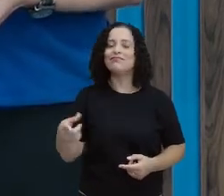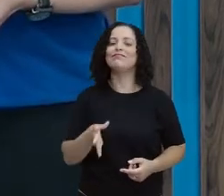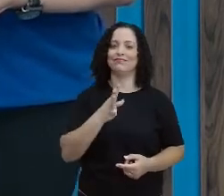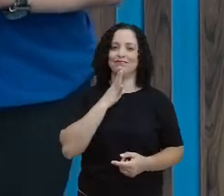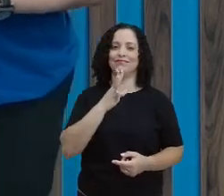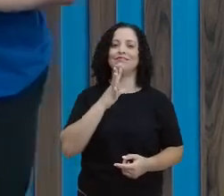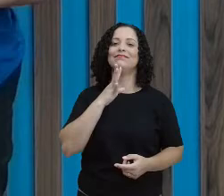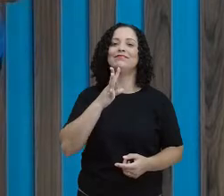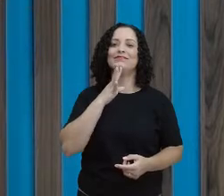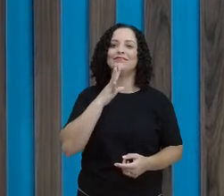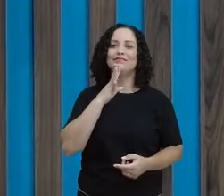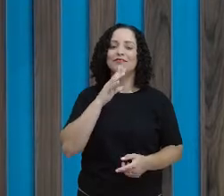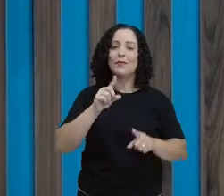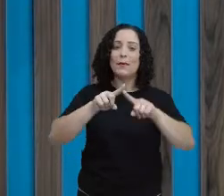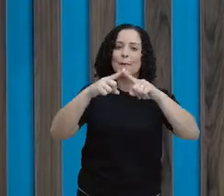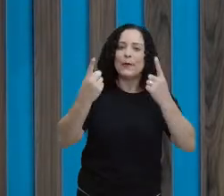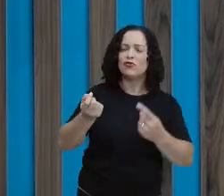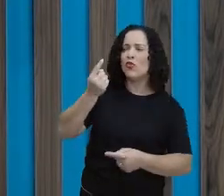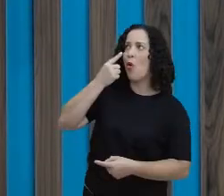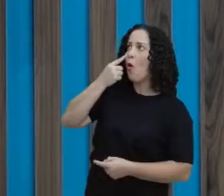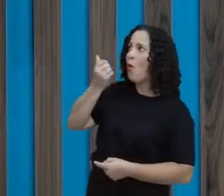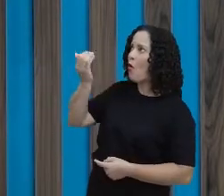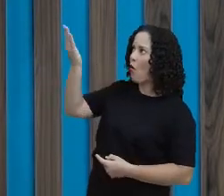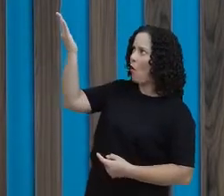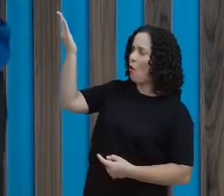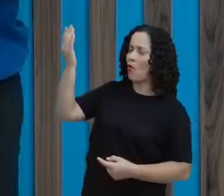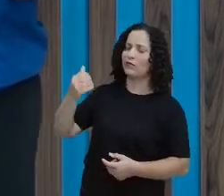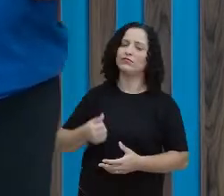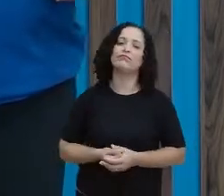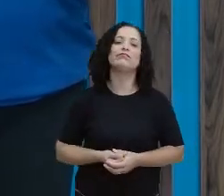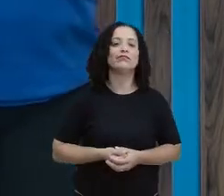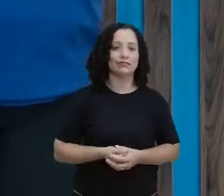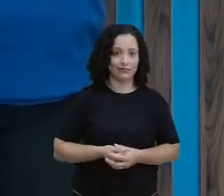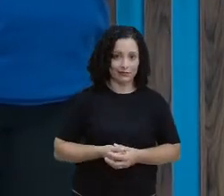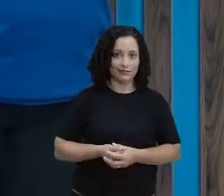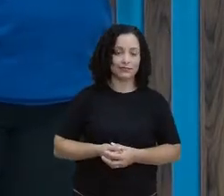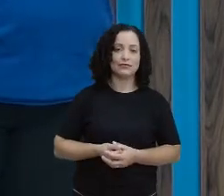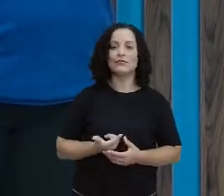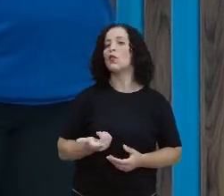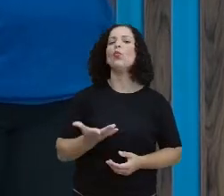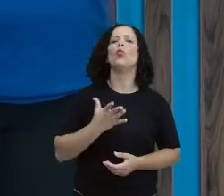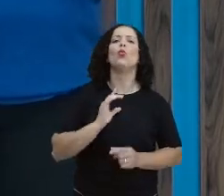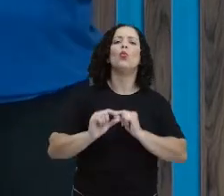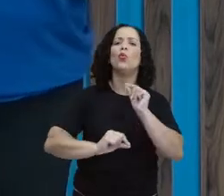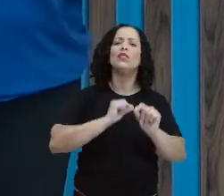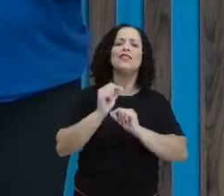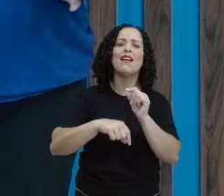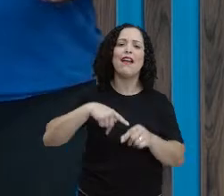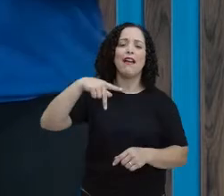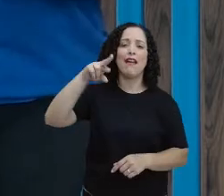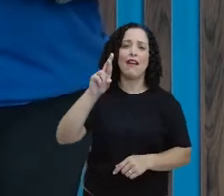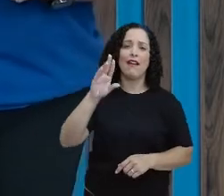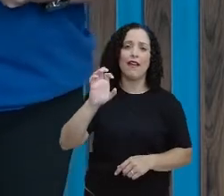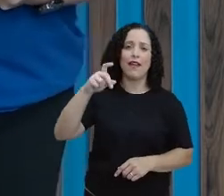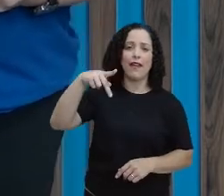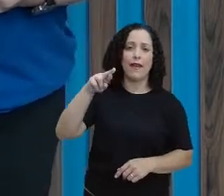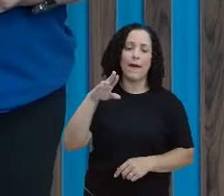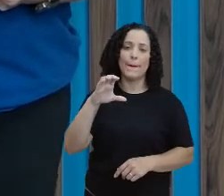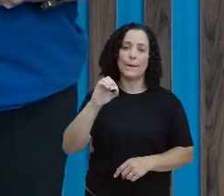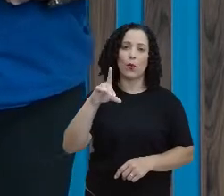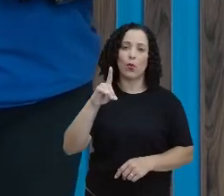falar. Agora, olha aqui a questão de Gabriel, ó. Reprodução assexuada. Na